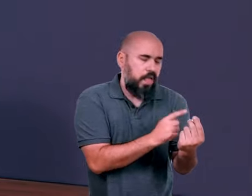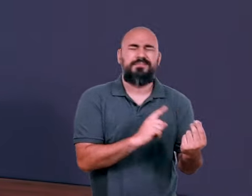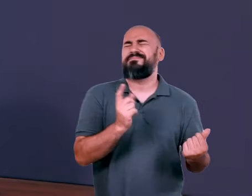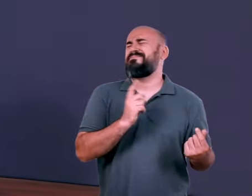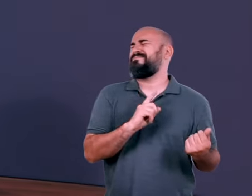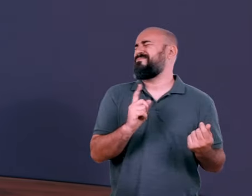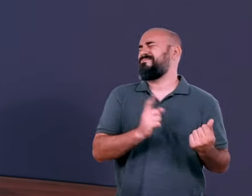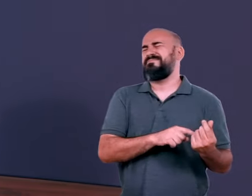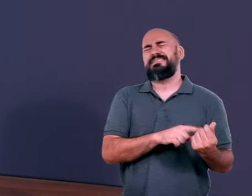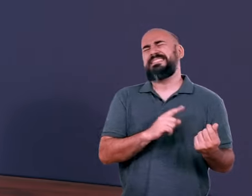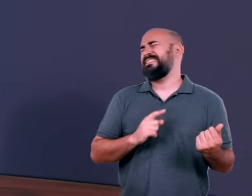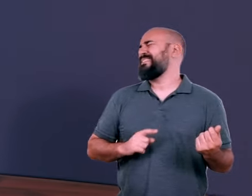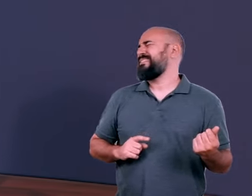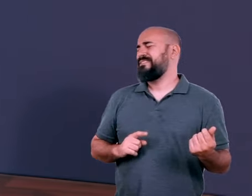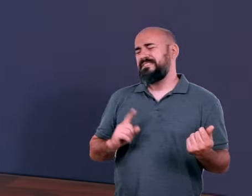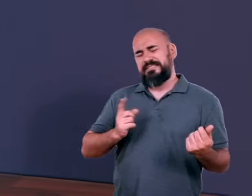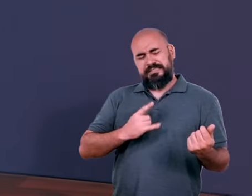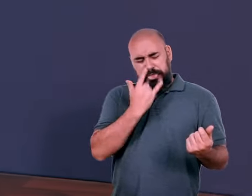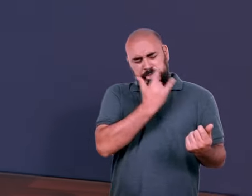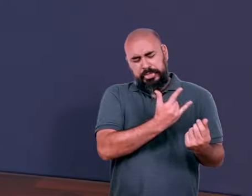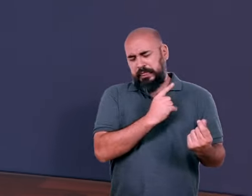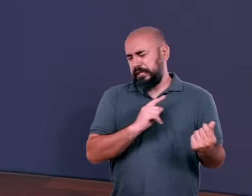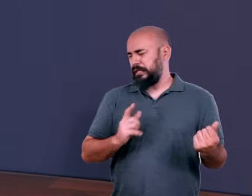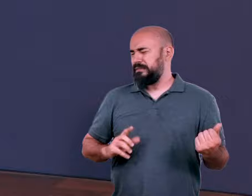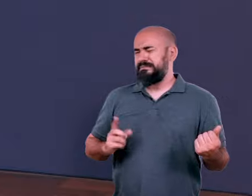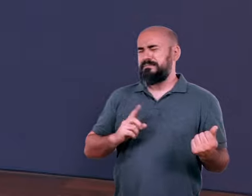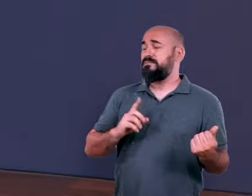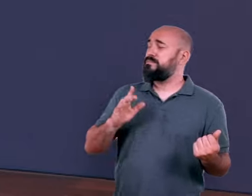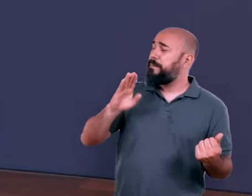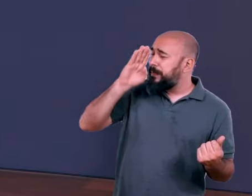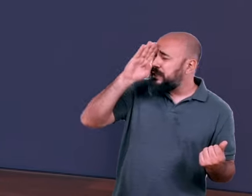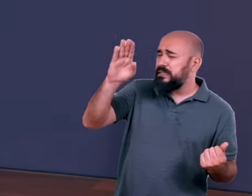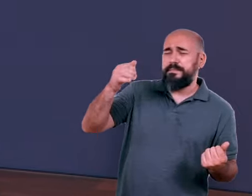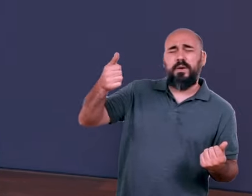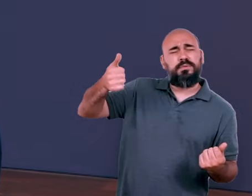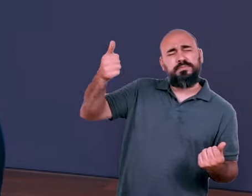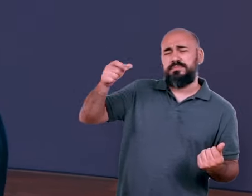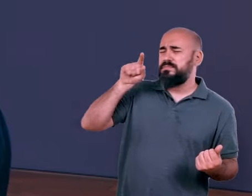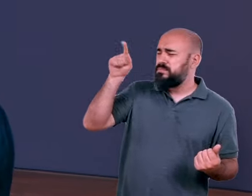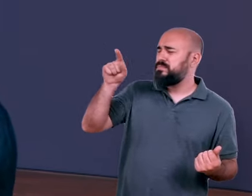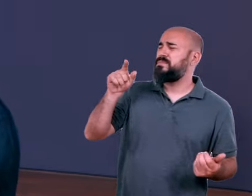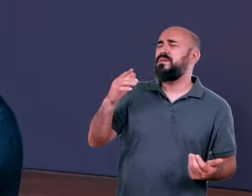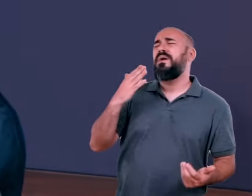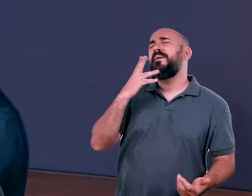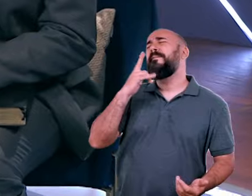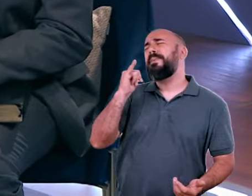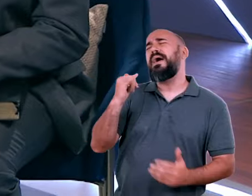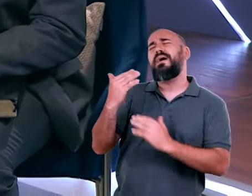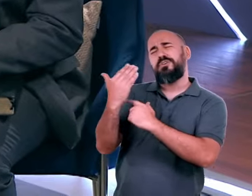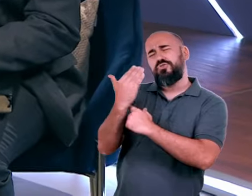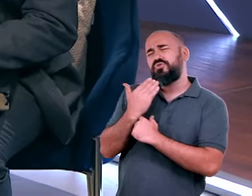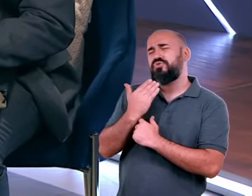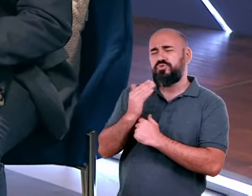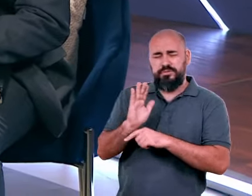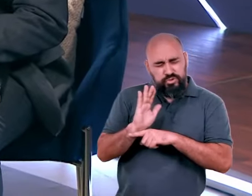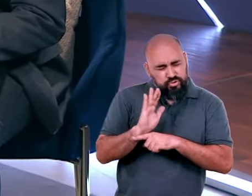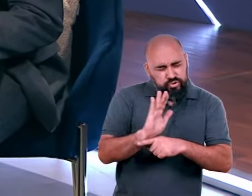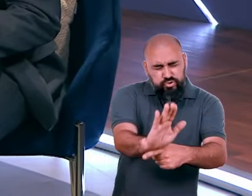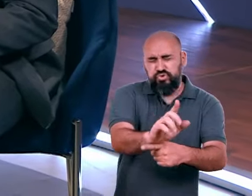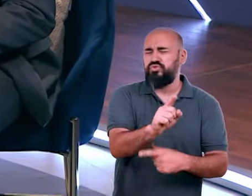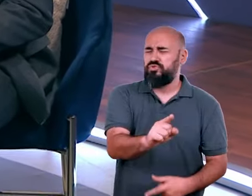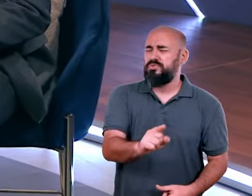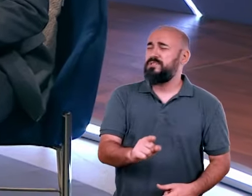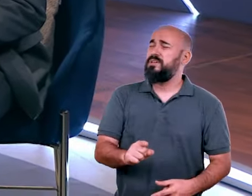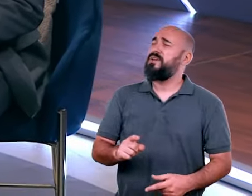mundo, mas acima de tudo, colocando o reino de Deus como prioridade. Por isso, Pai, estenda a Tua mão sobre